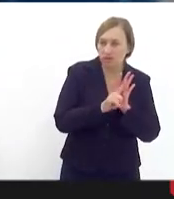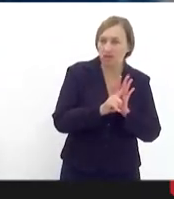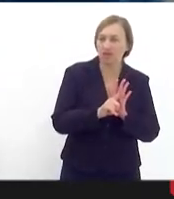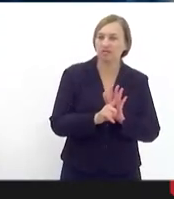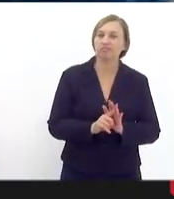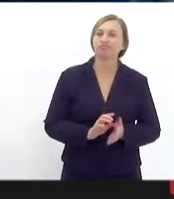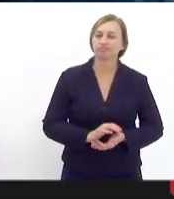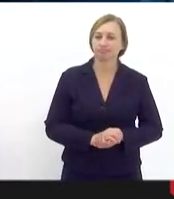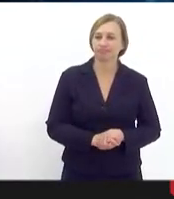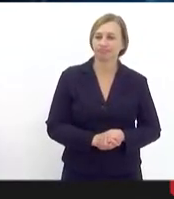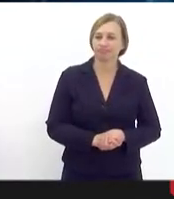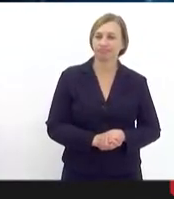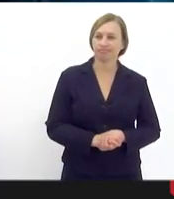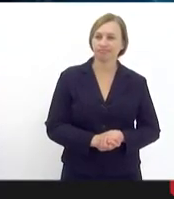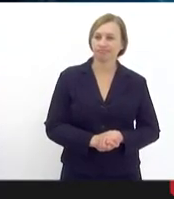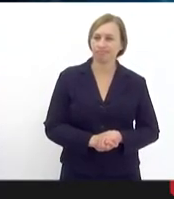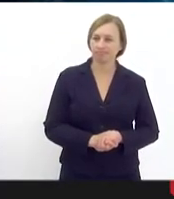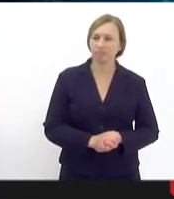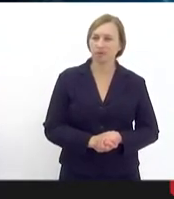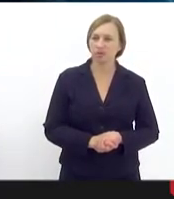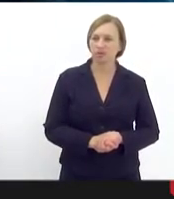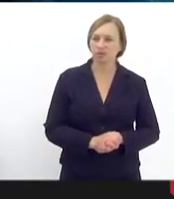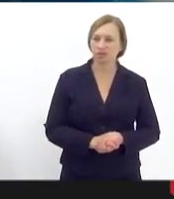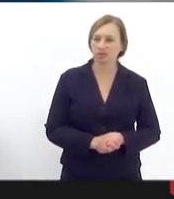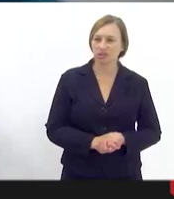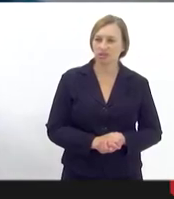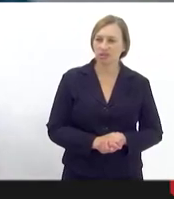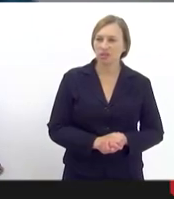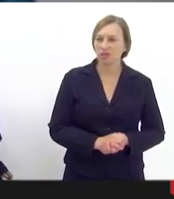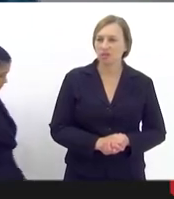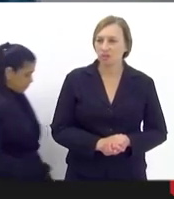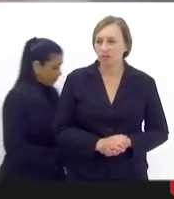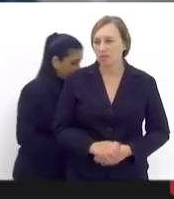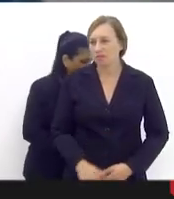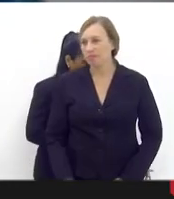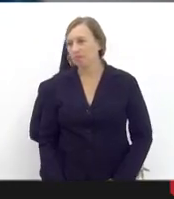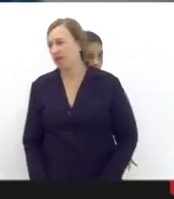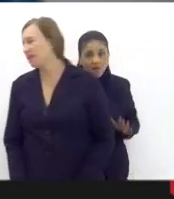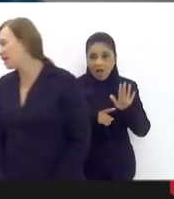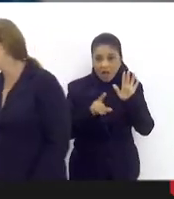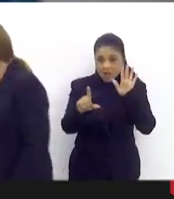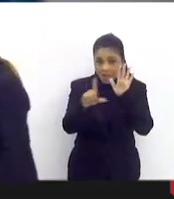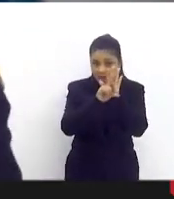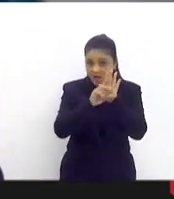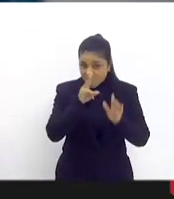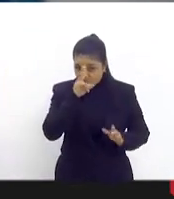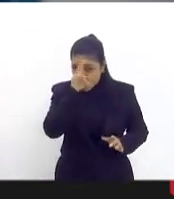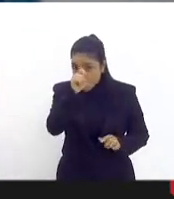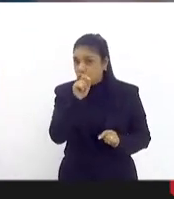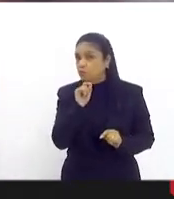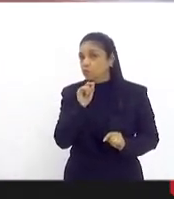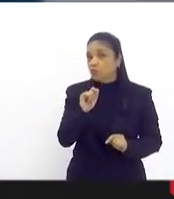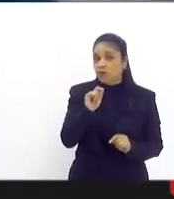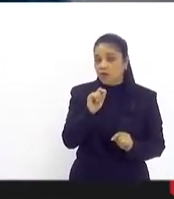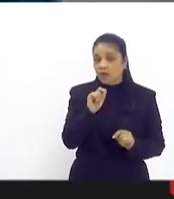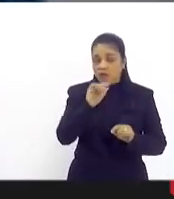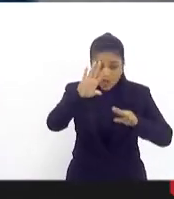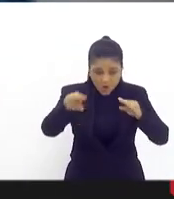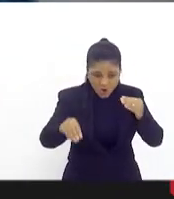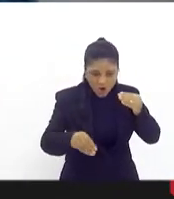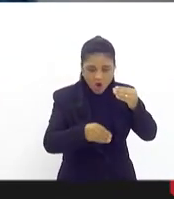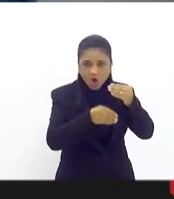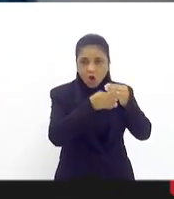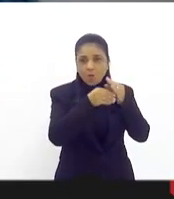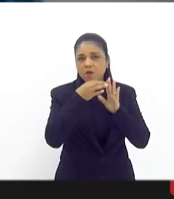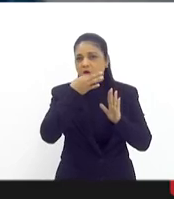realmente, como eu disse antes, um pedaço de papel que vai alimentar cupim. O que faz a lei forte é ela incorporar